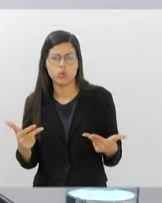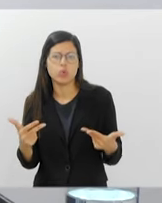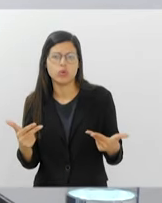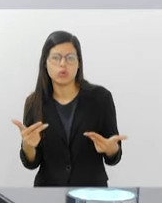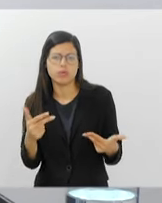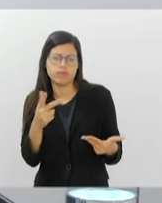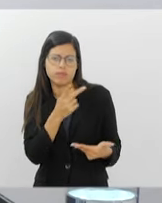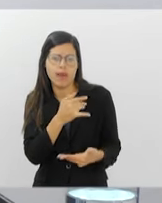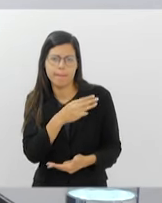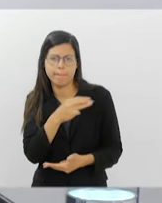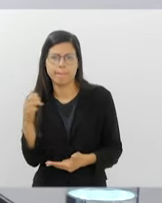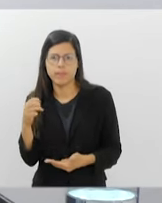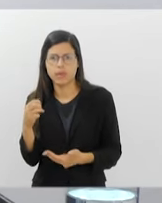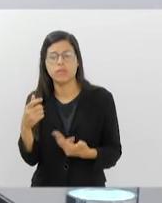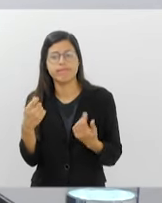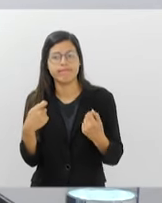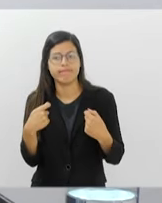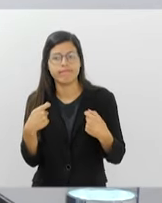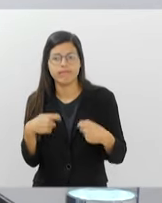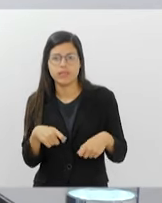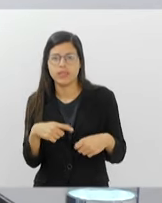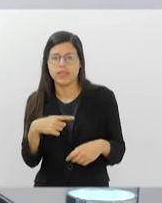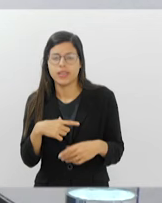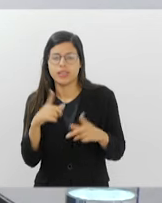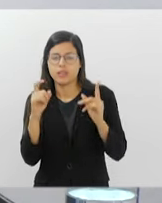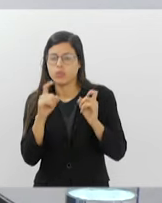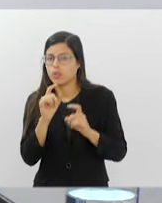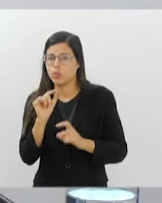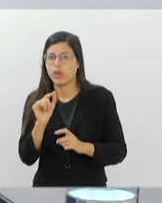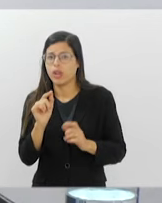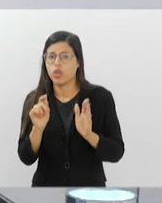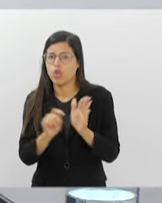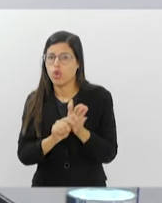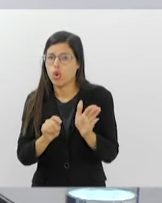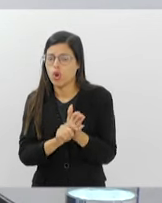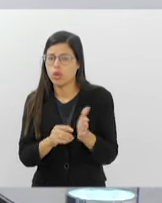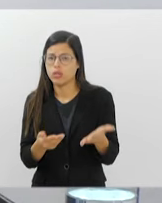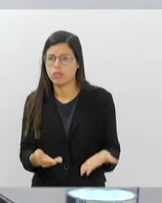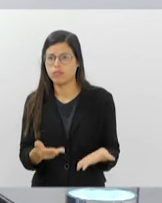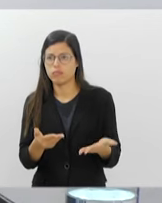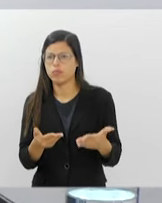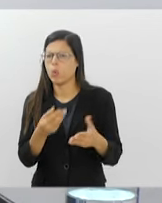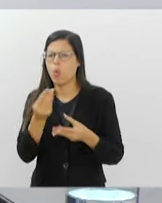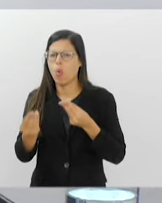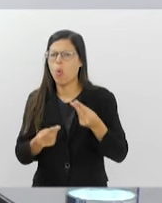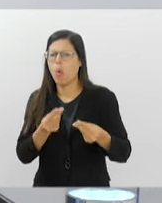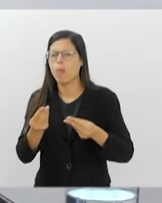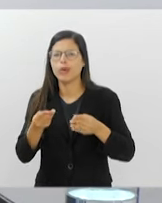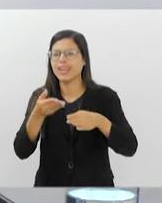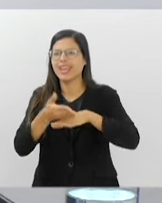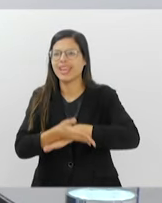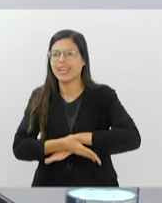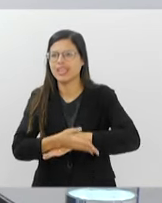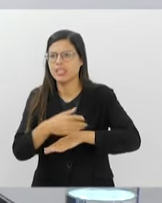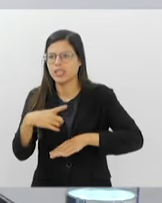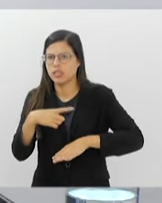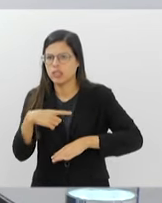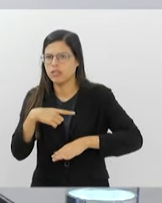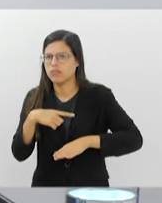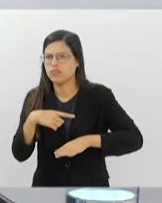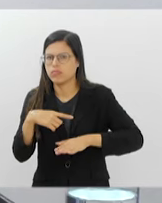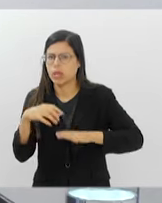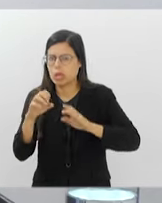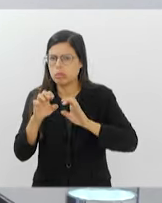adolescentes é esse é droga que não acaba mais naquele espaço como é que chega ali tem algum esquema de tráfico organizado dentro do rockem Rio